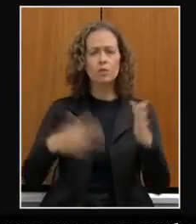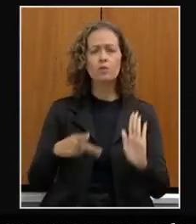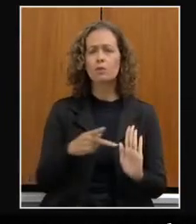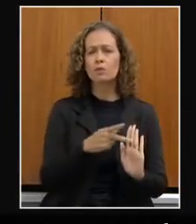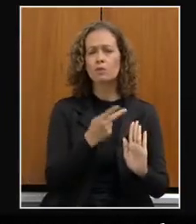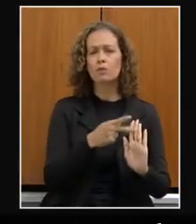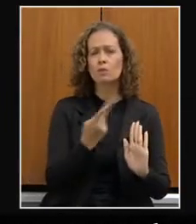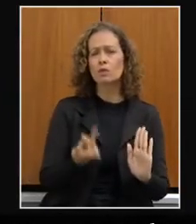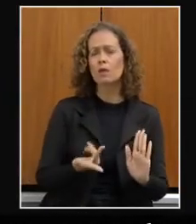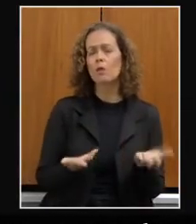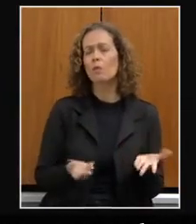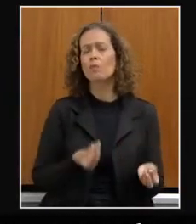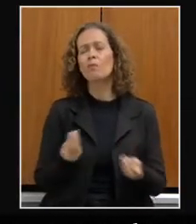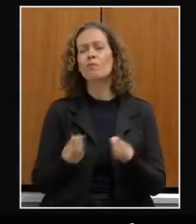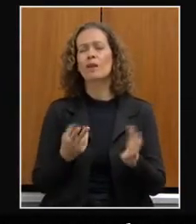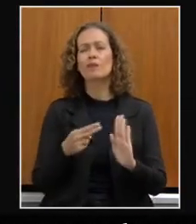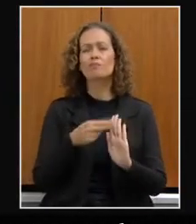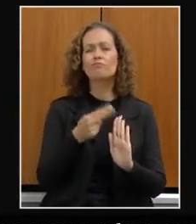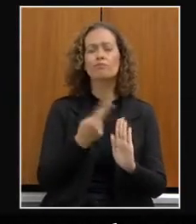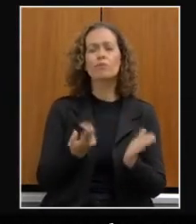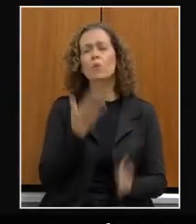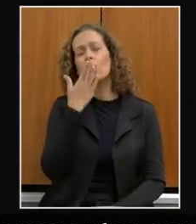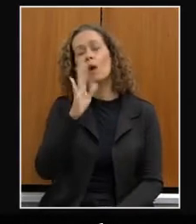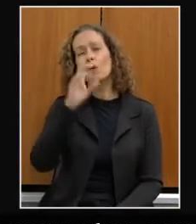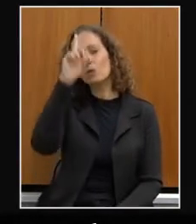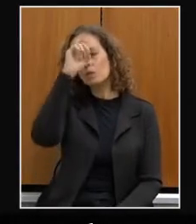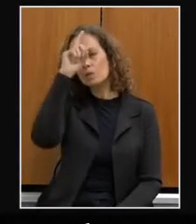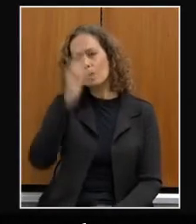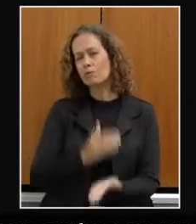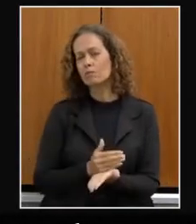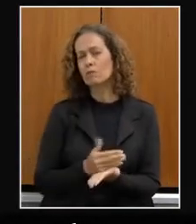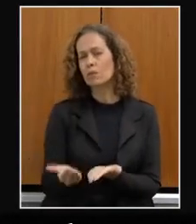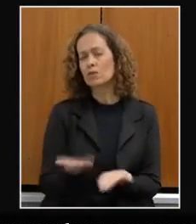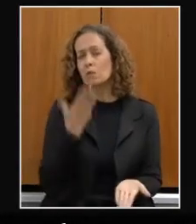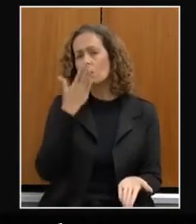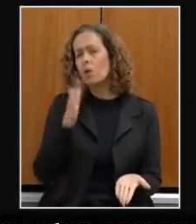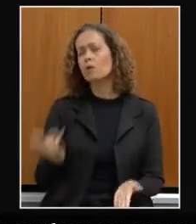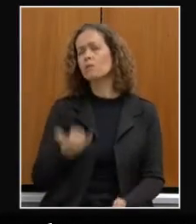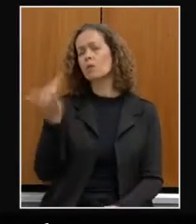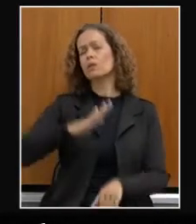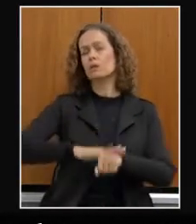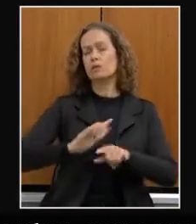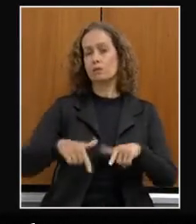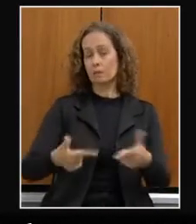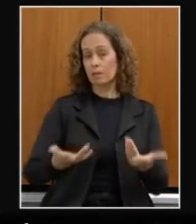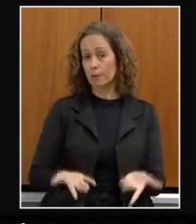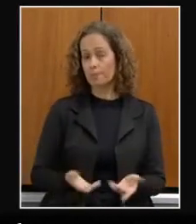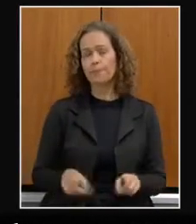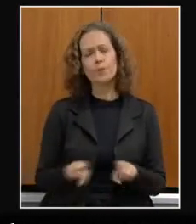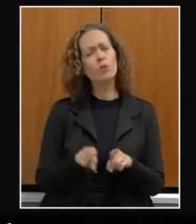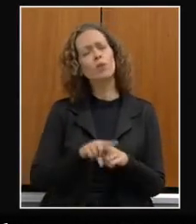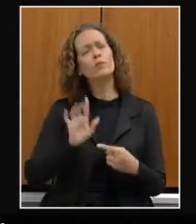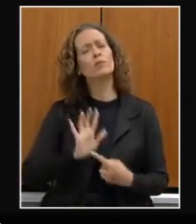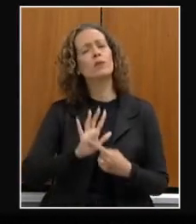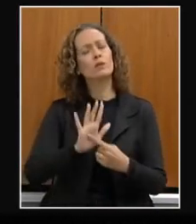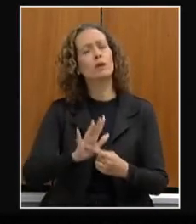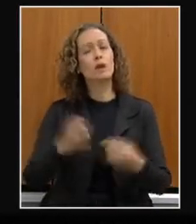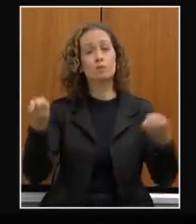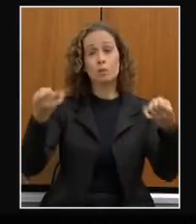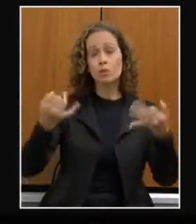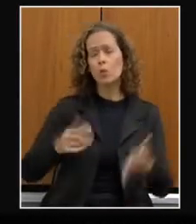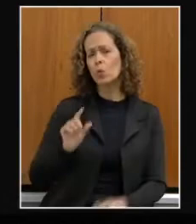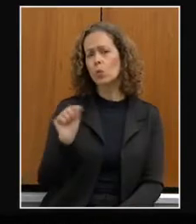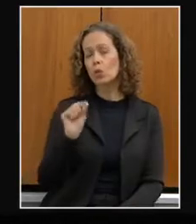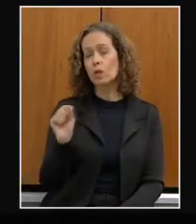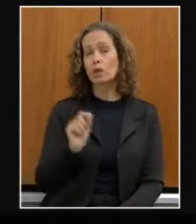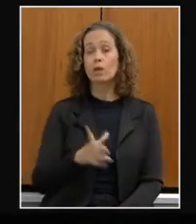para esse incentivo em quais hospitais foi implementado e qual a importância dessa ação na sua apresentação você diz que o estado de Minas Gerais